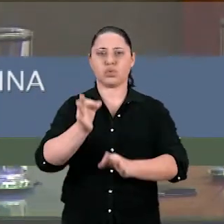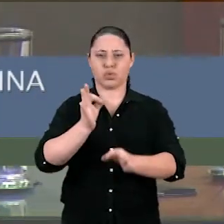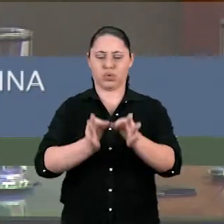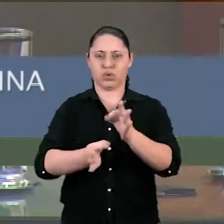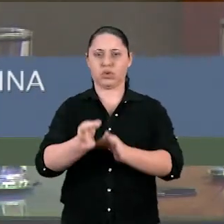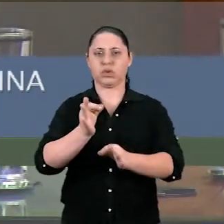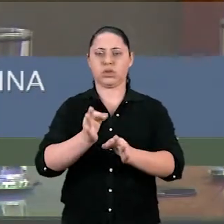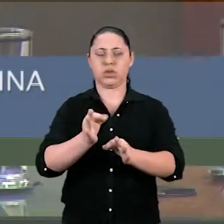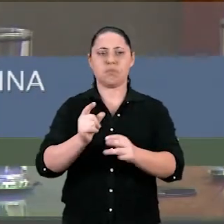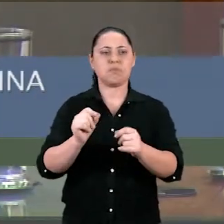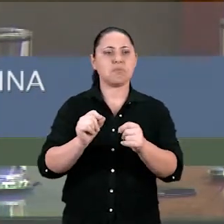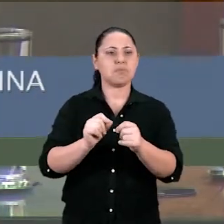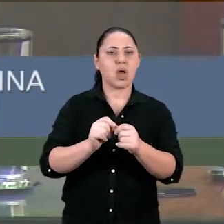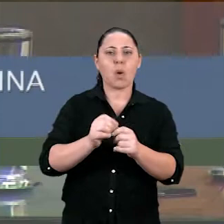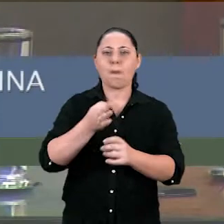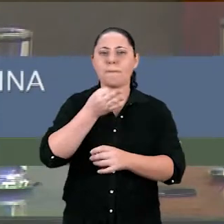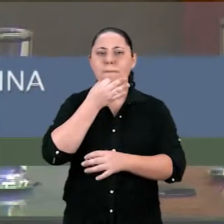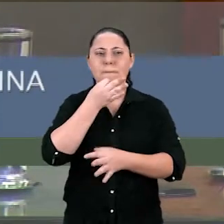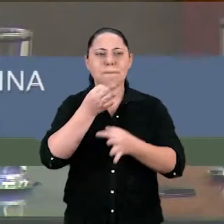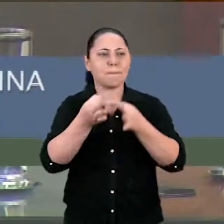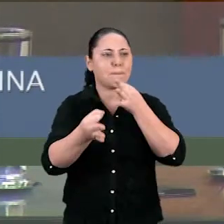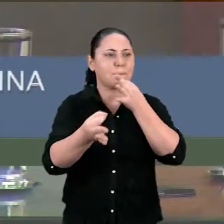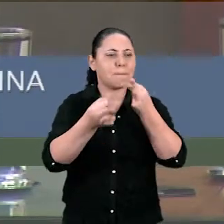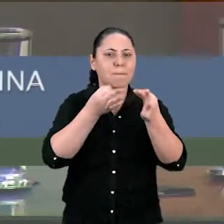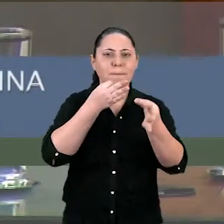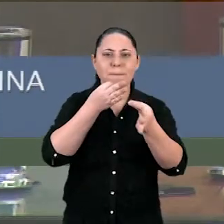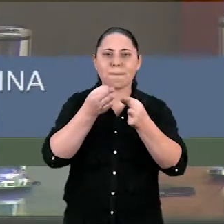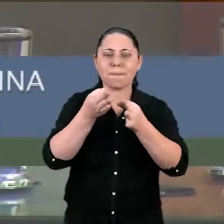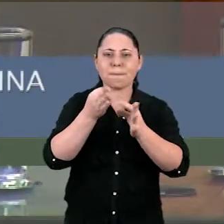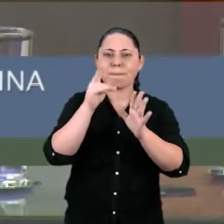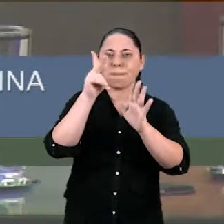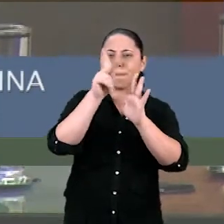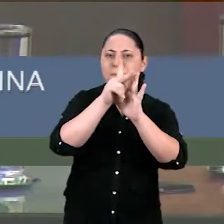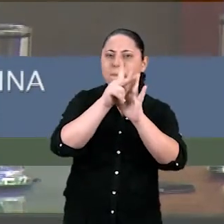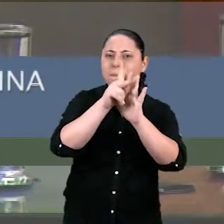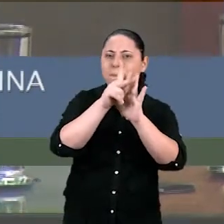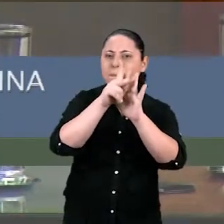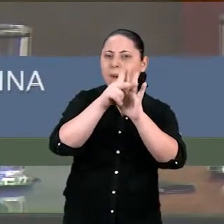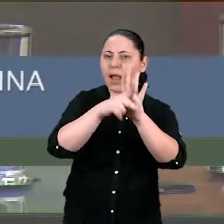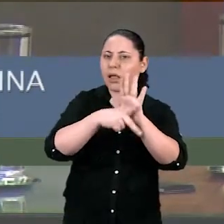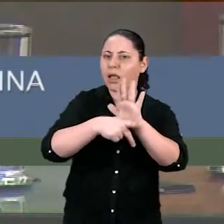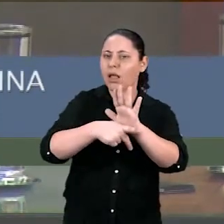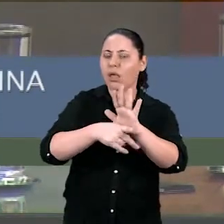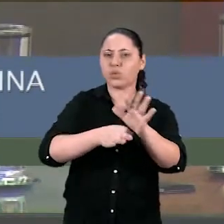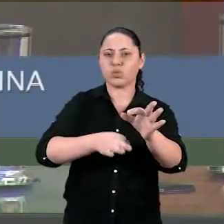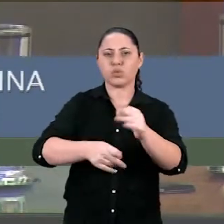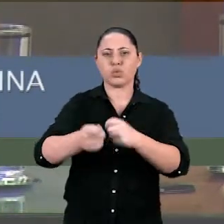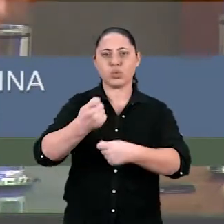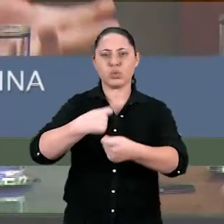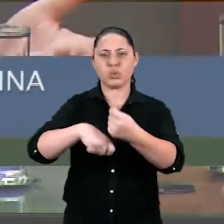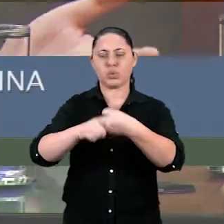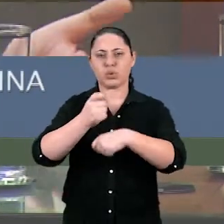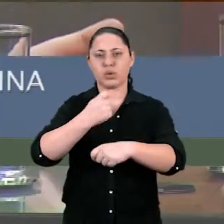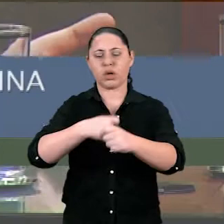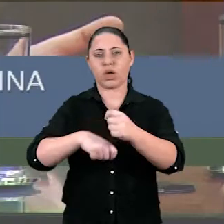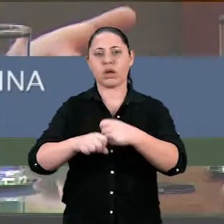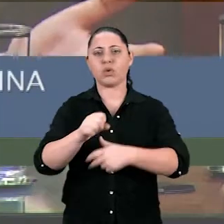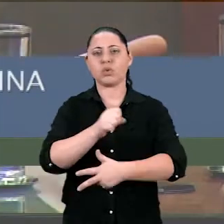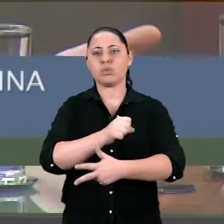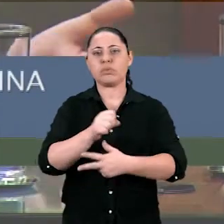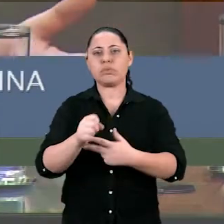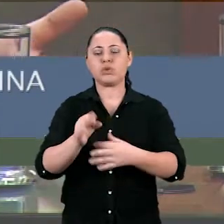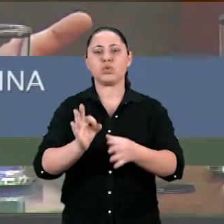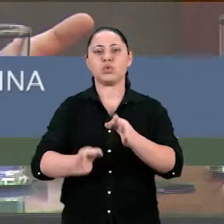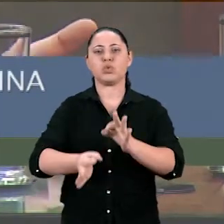formador de opinião e um grande formador de planejamento estratégico do Poder Judiciário,